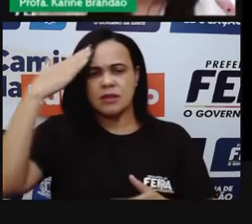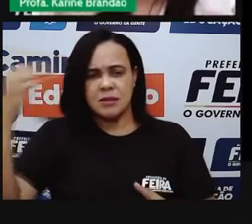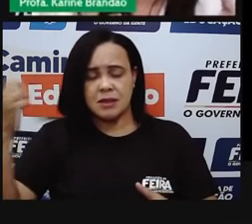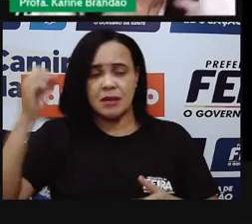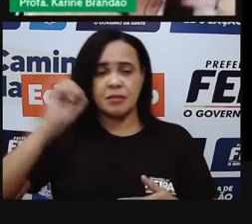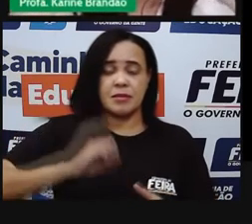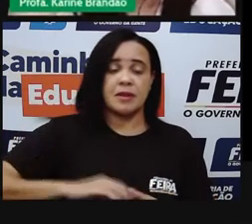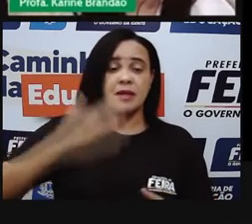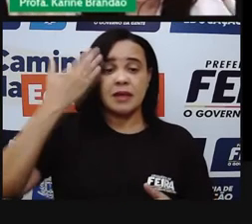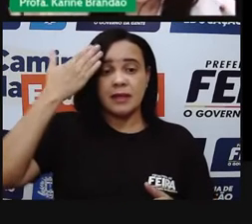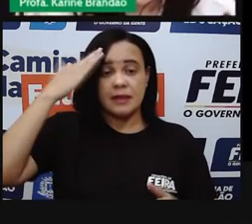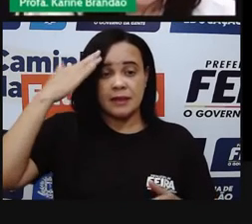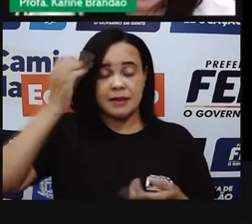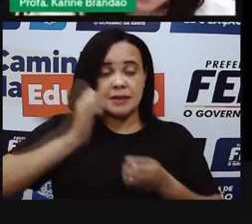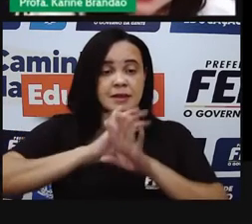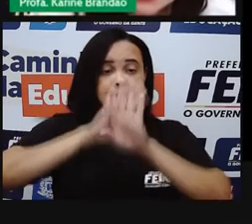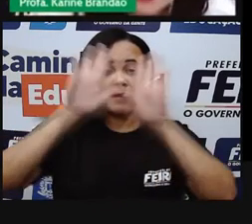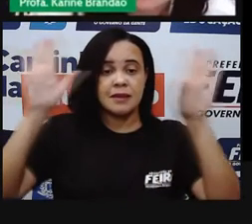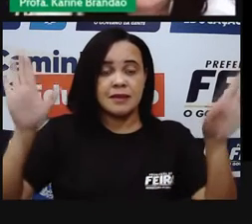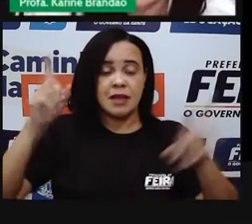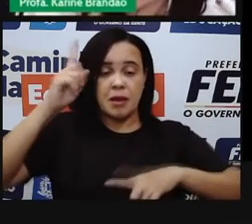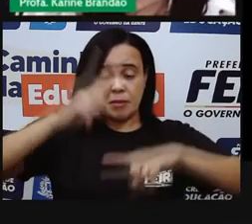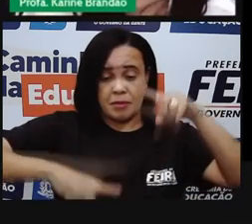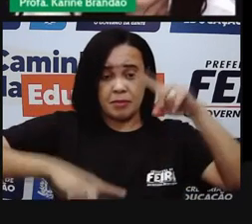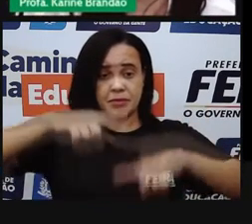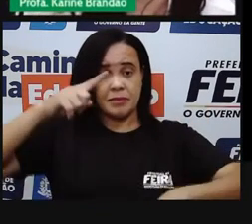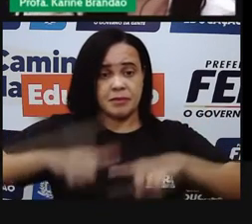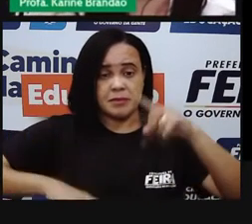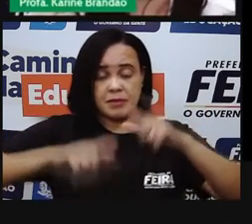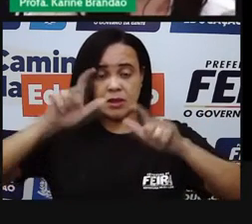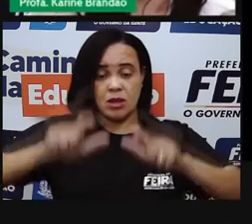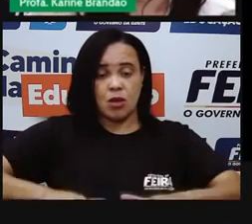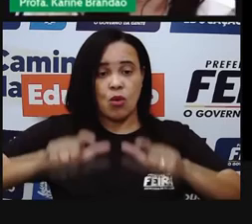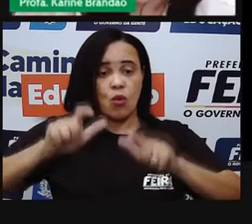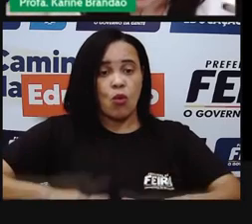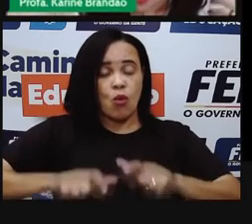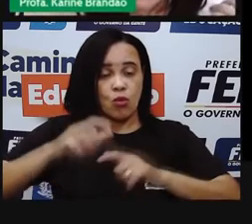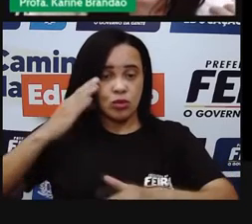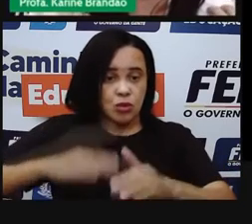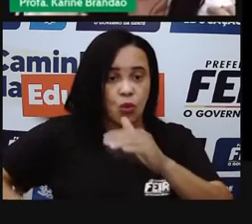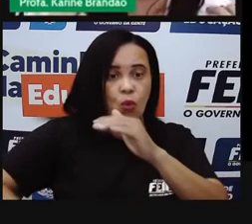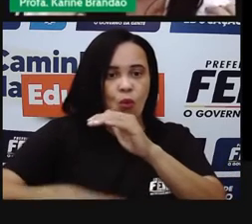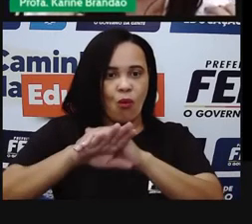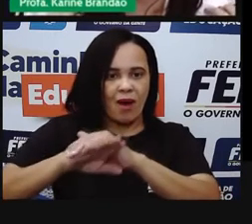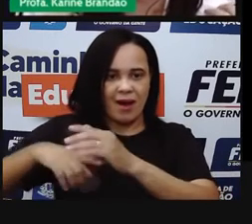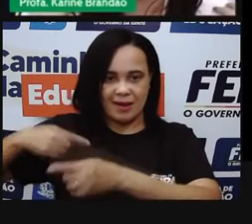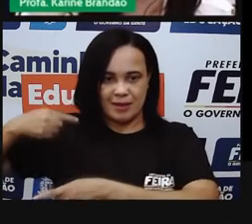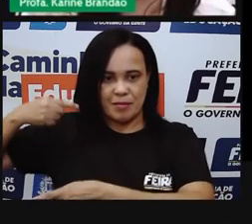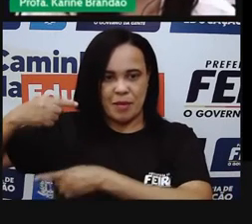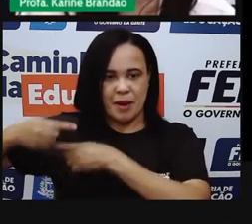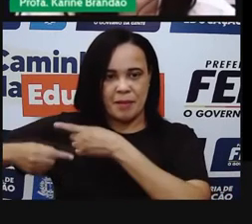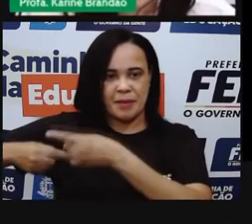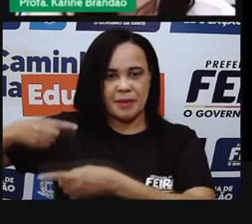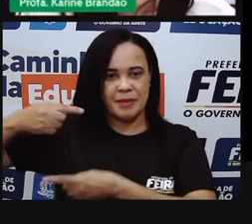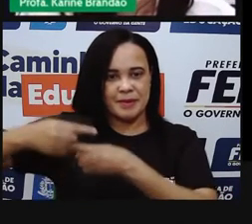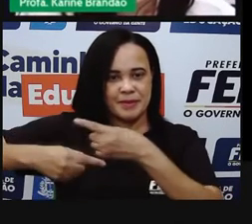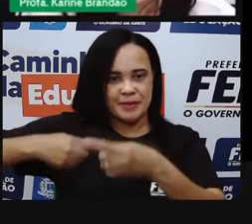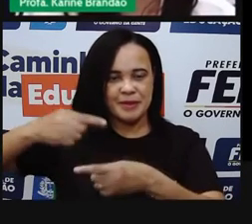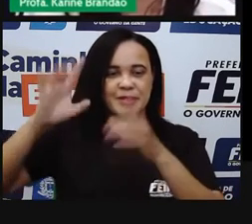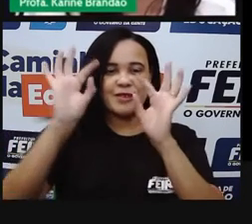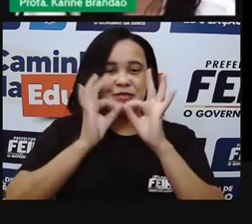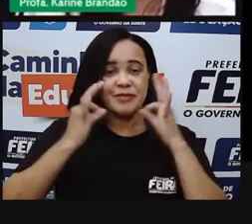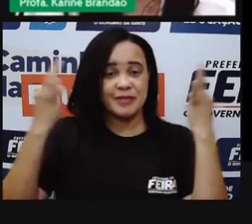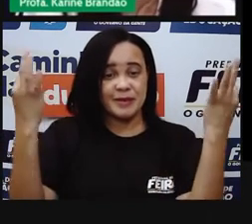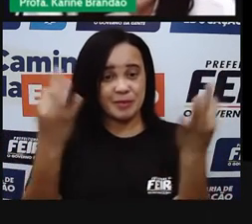entender onde está esse material genético que guardam as nossas heranças, as nossas informações biológicas,